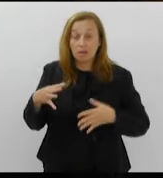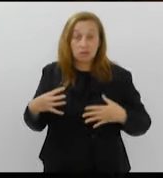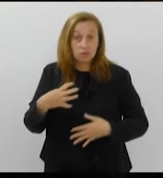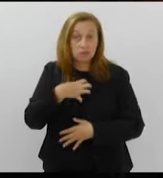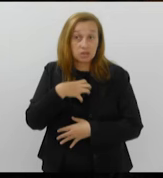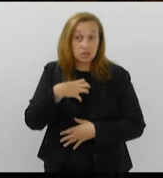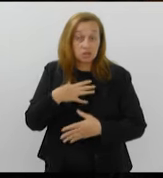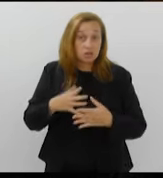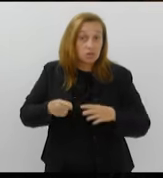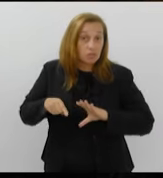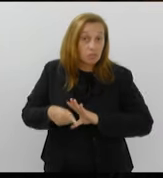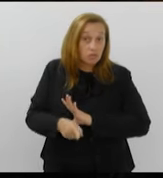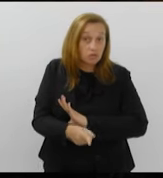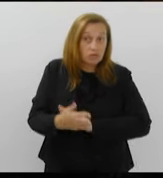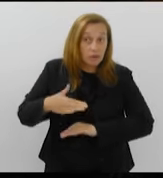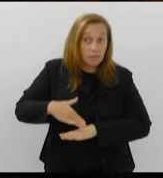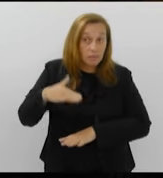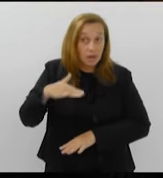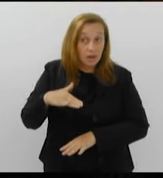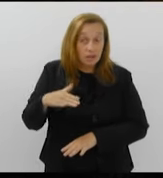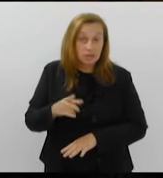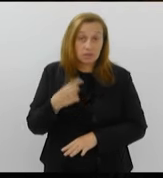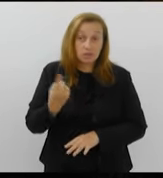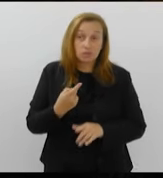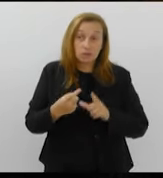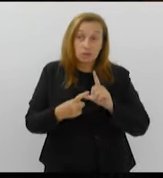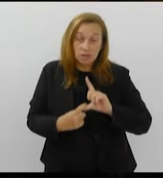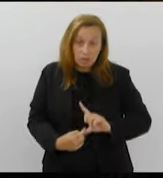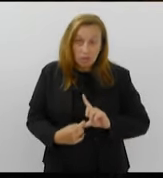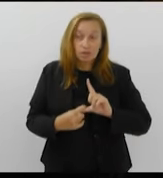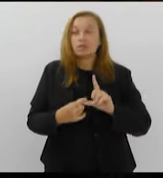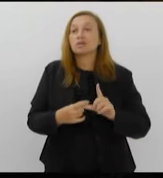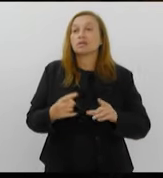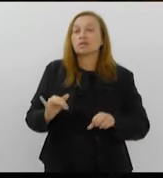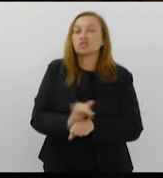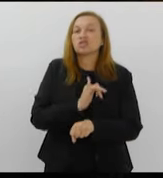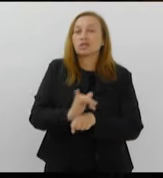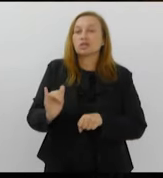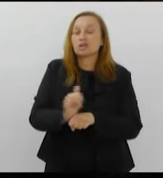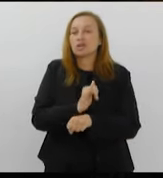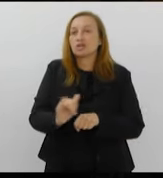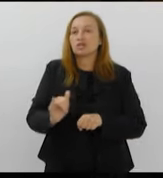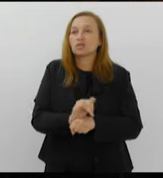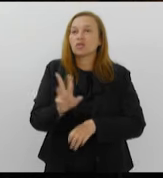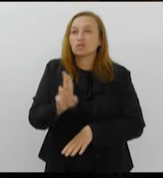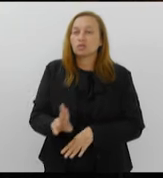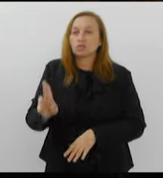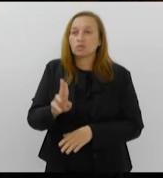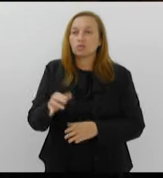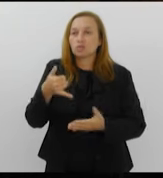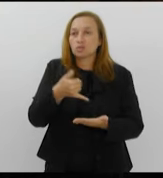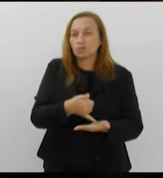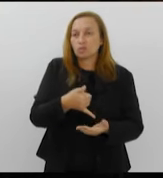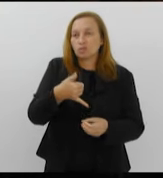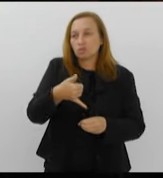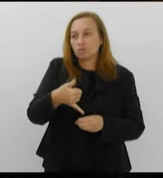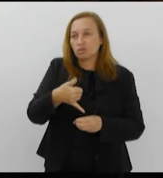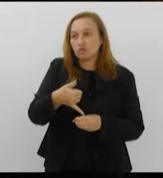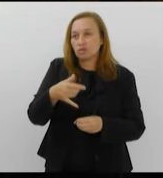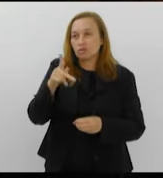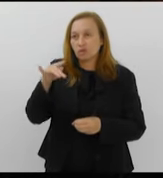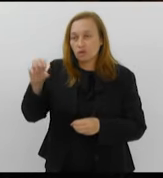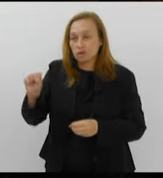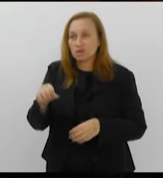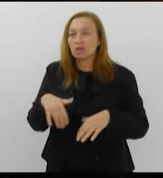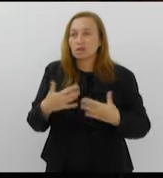de aprofundar a nossa dependência, a nossa aposta estratégica no uso dos combustíveis fósseis. Então